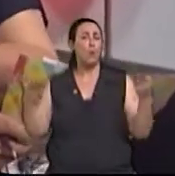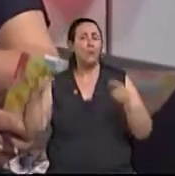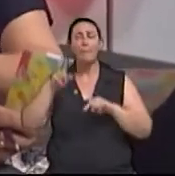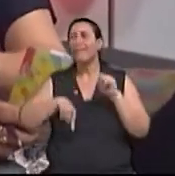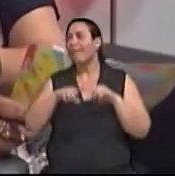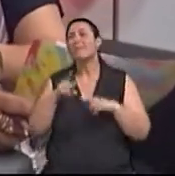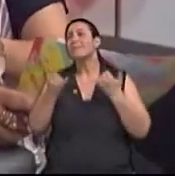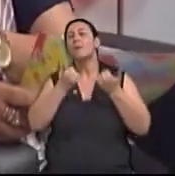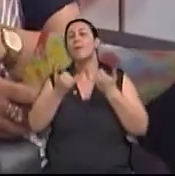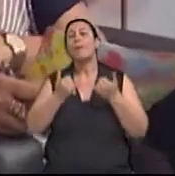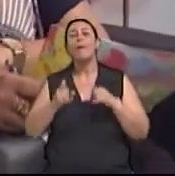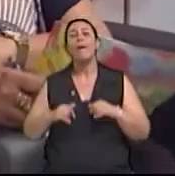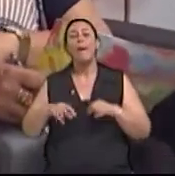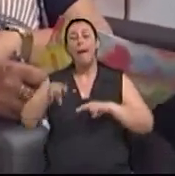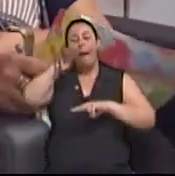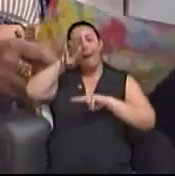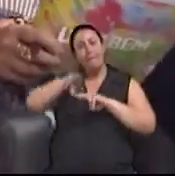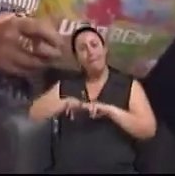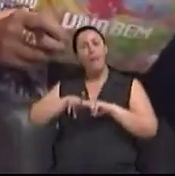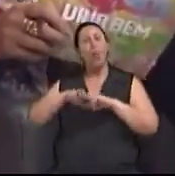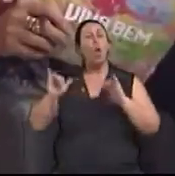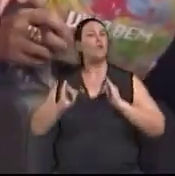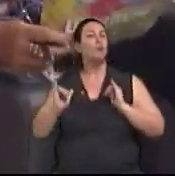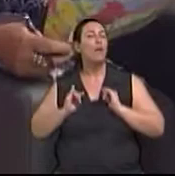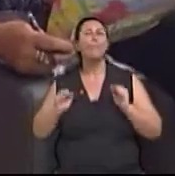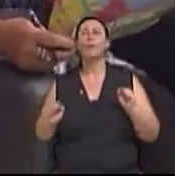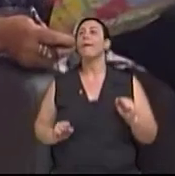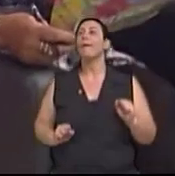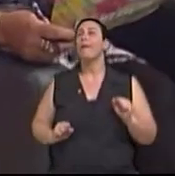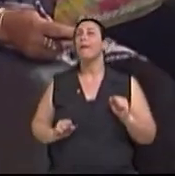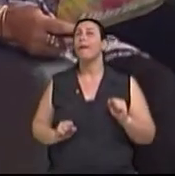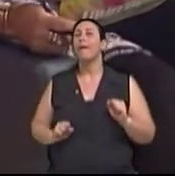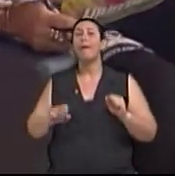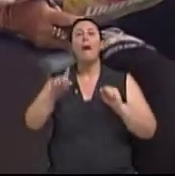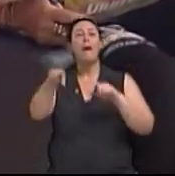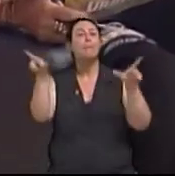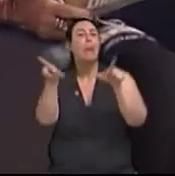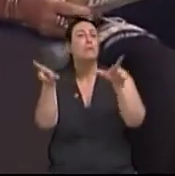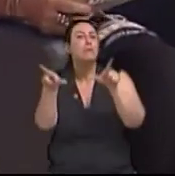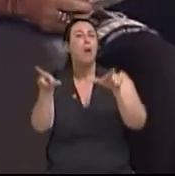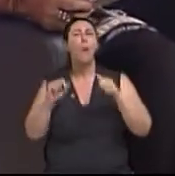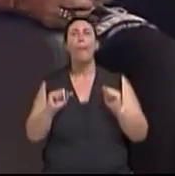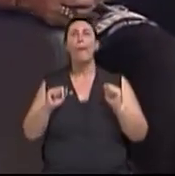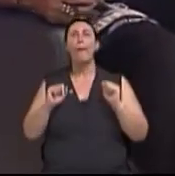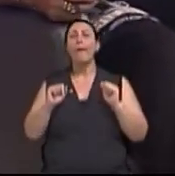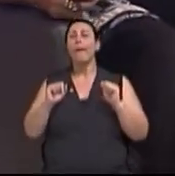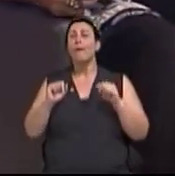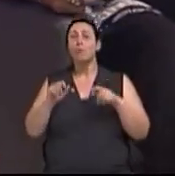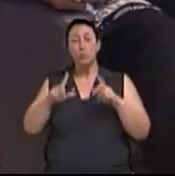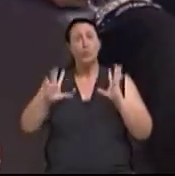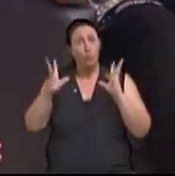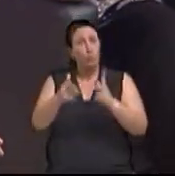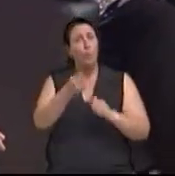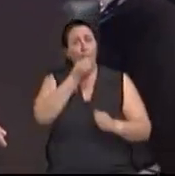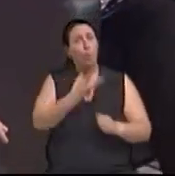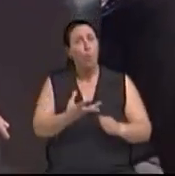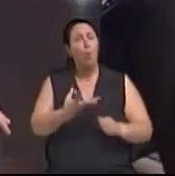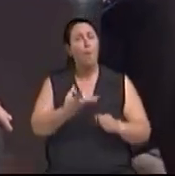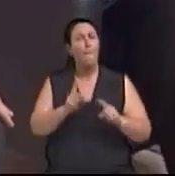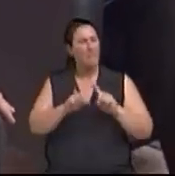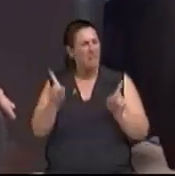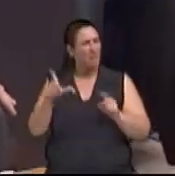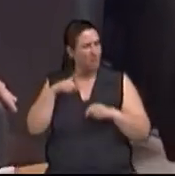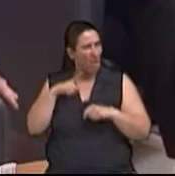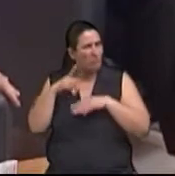cadeira confortável sabe aquele aquela televisão maior tudo isso é bom mas será que tá